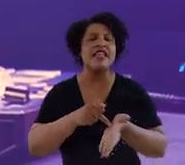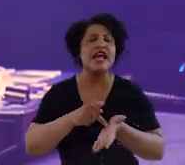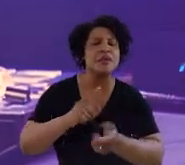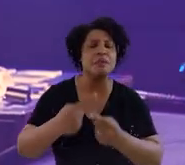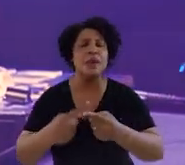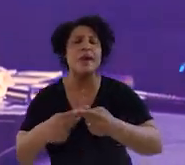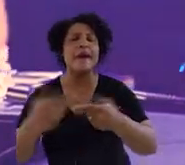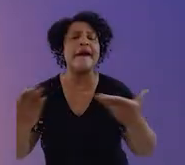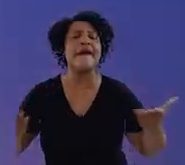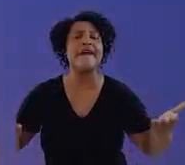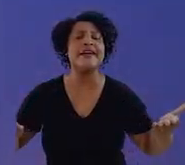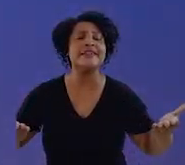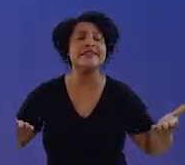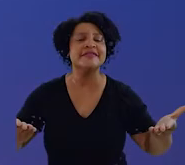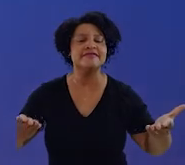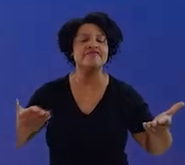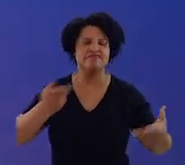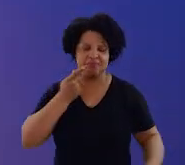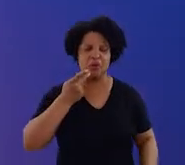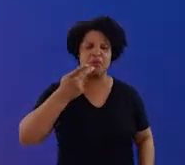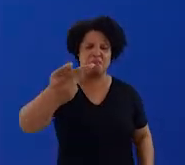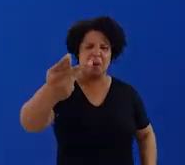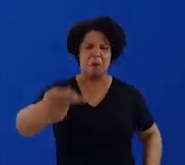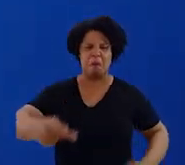Foda-se. Foda-se.